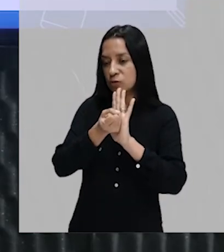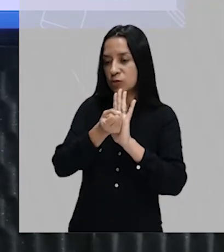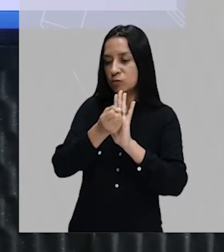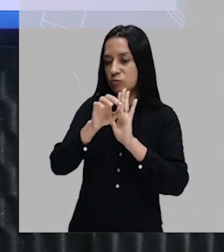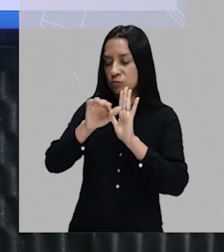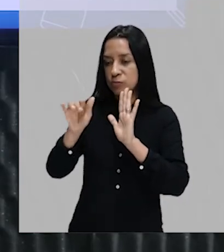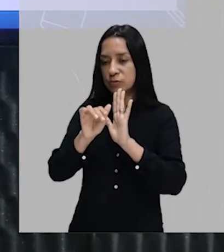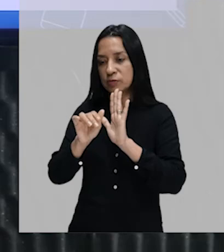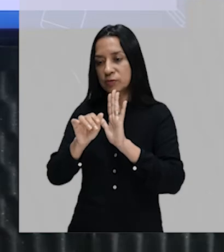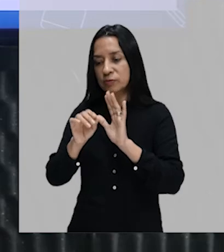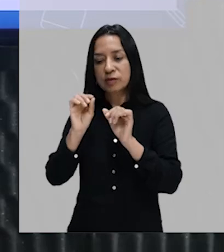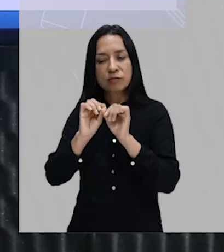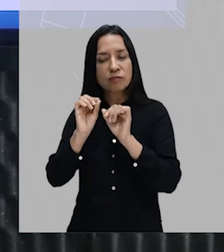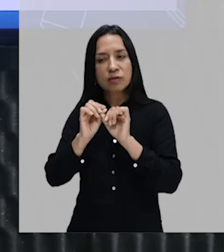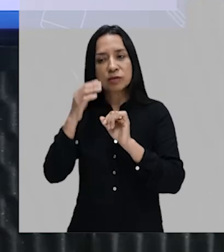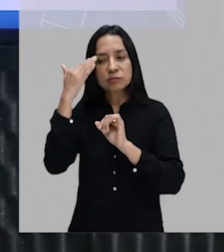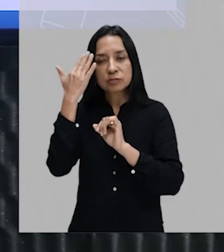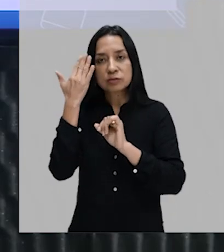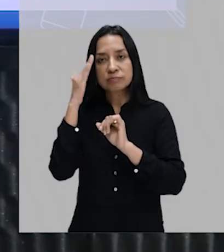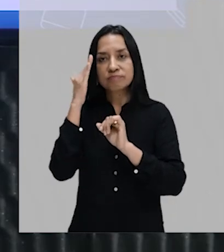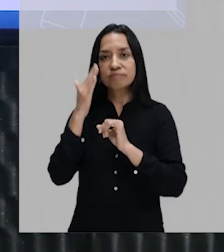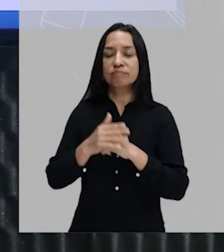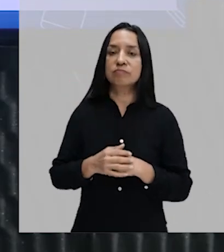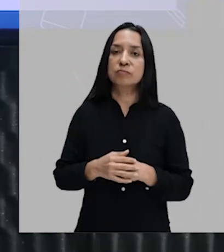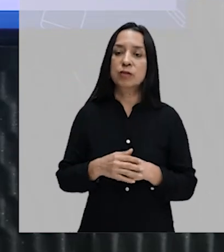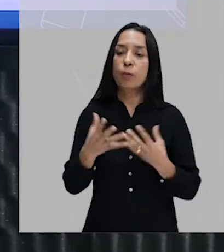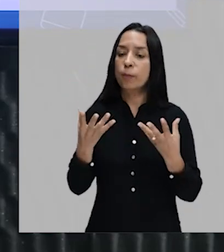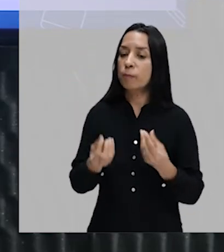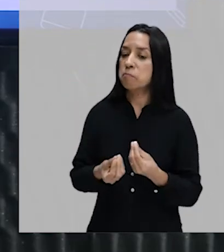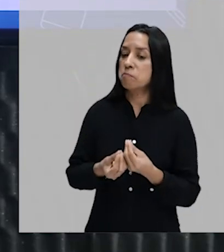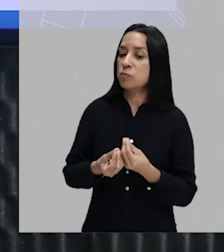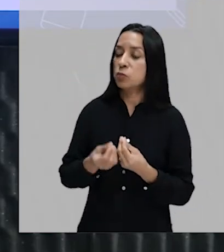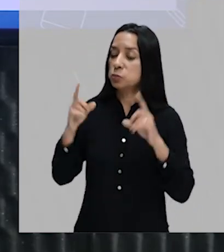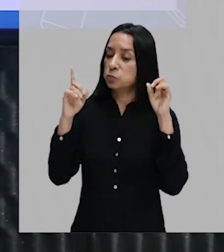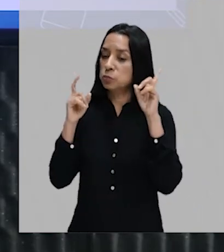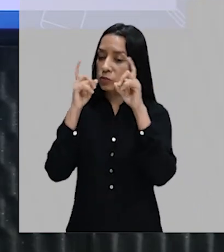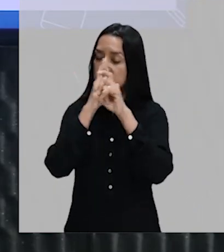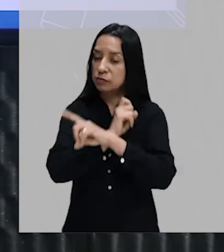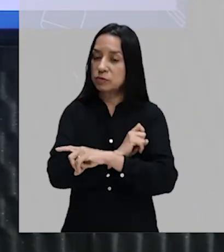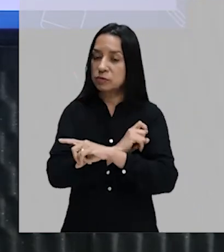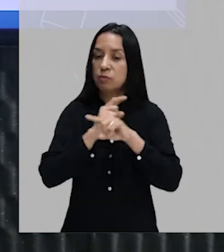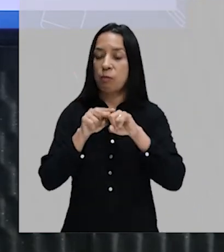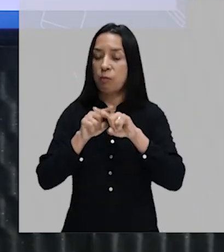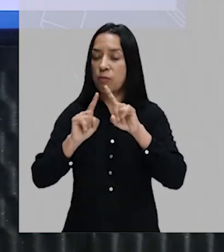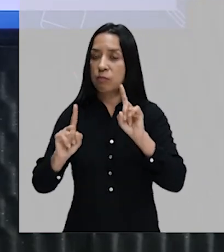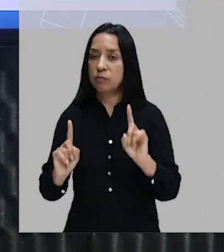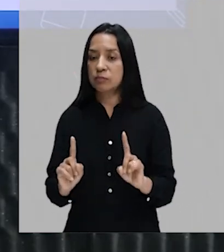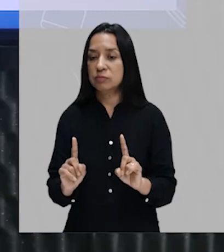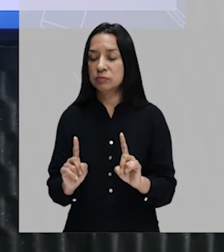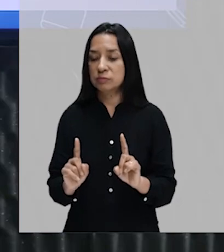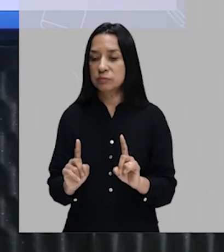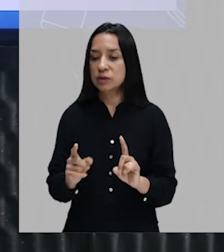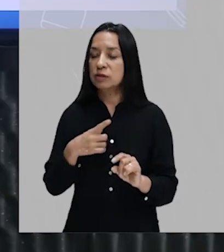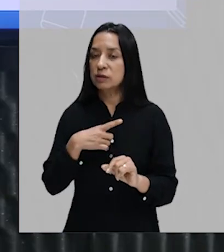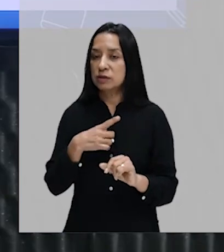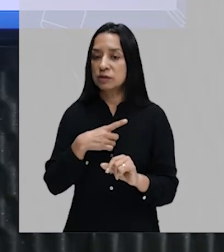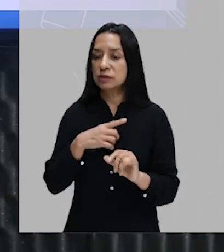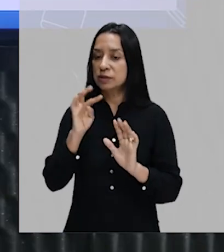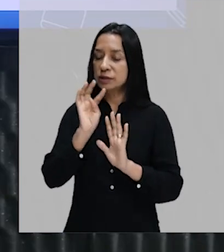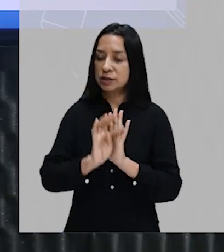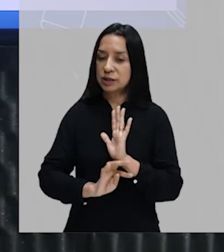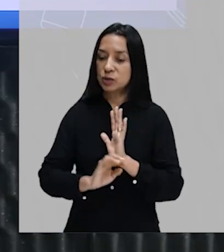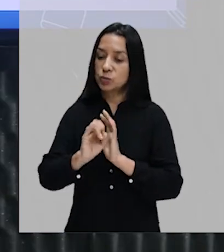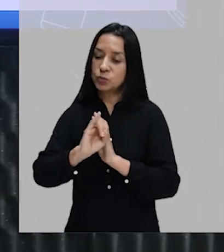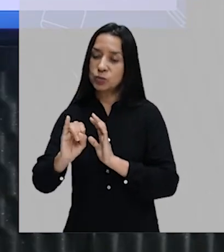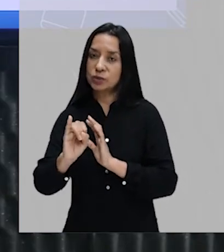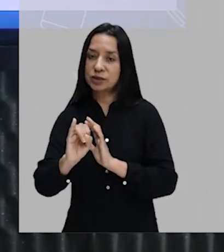faço compreender, tá? Muito raramente. Porém, existem textos que,